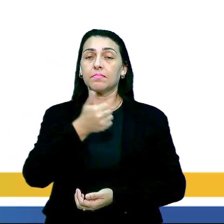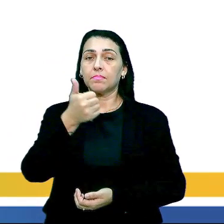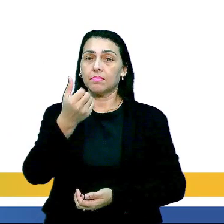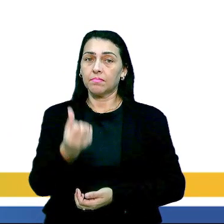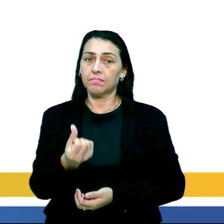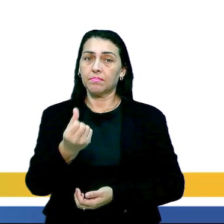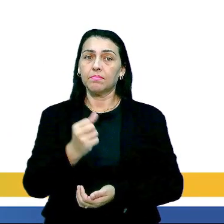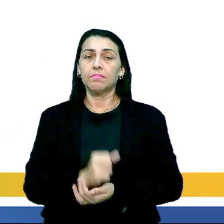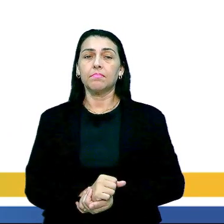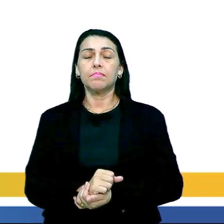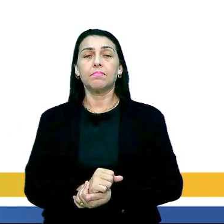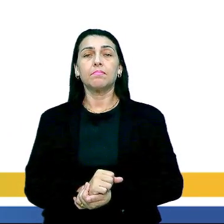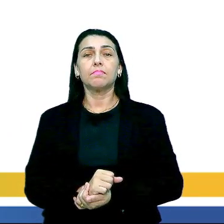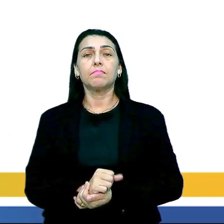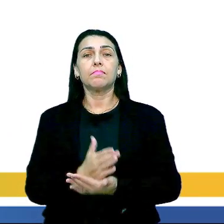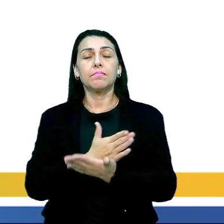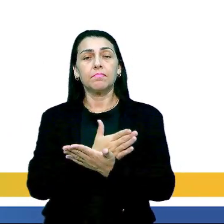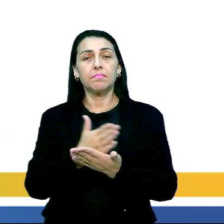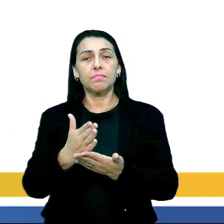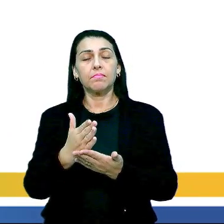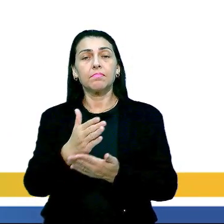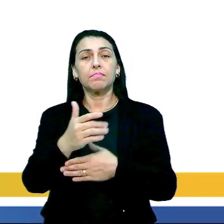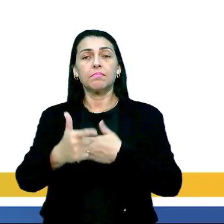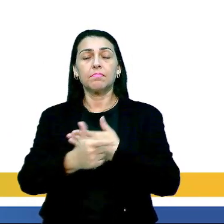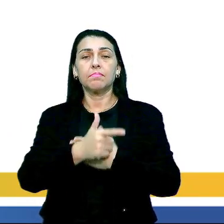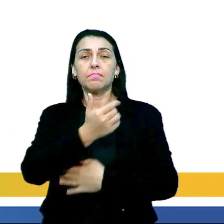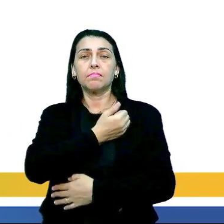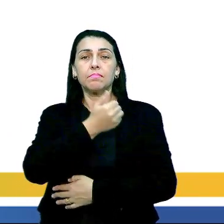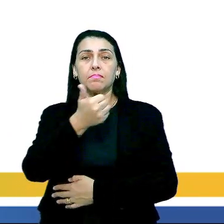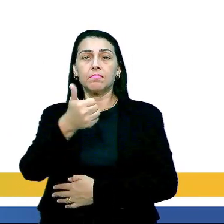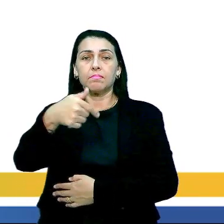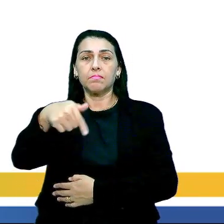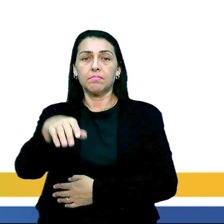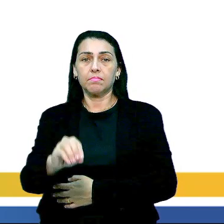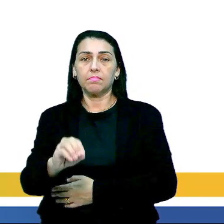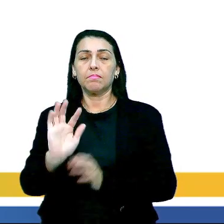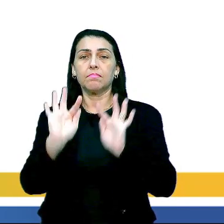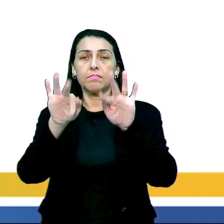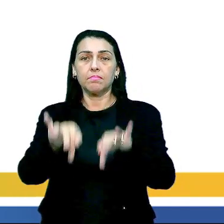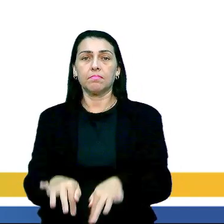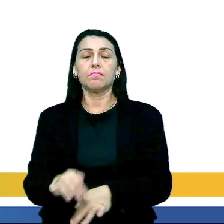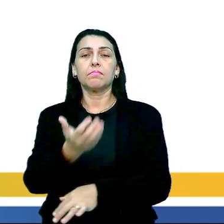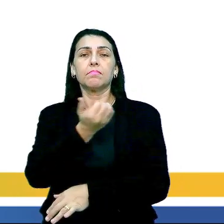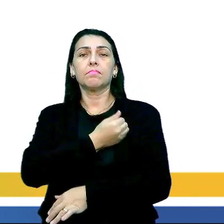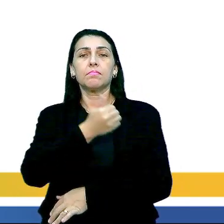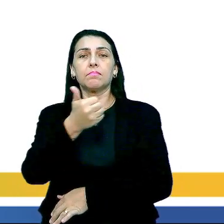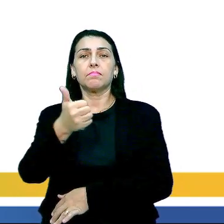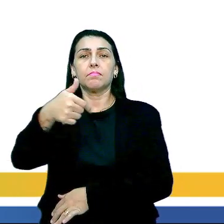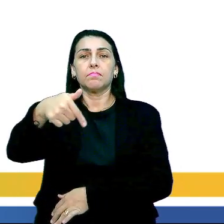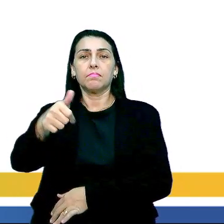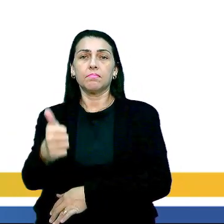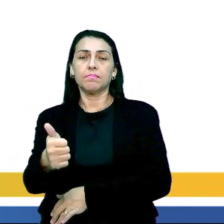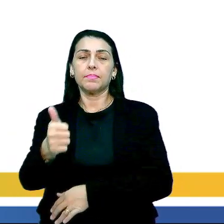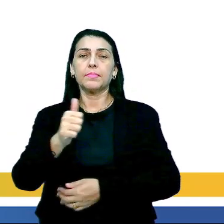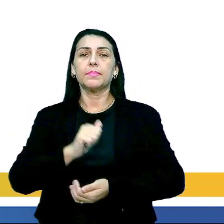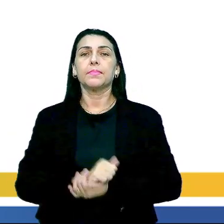16. Ela se inicia na página 170 e finaliza na página